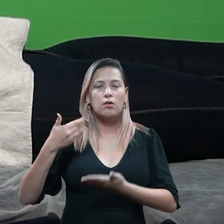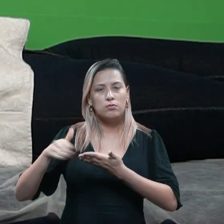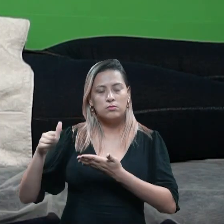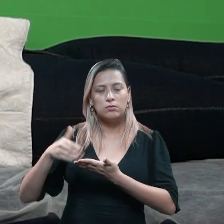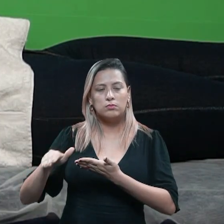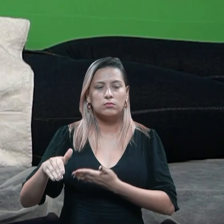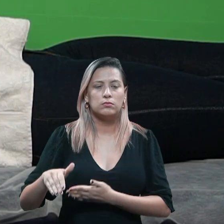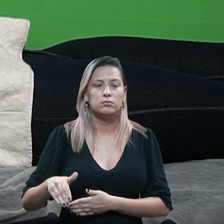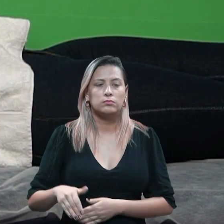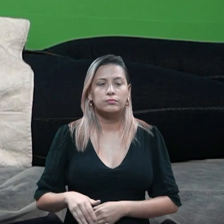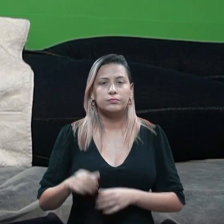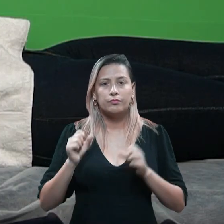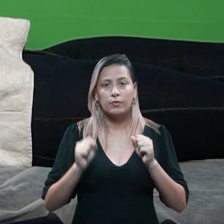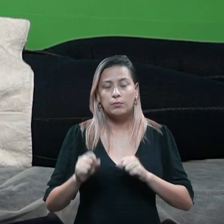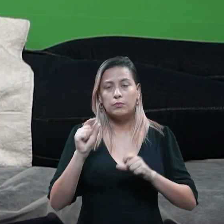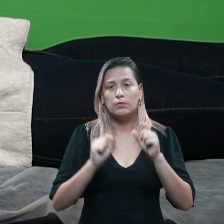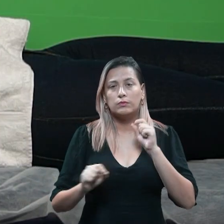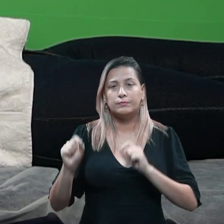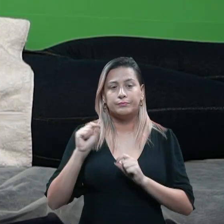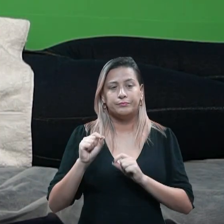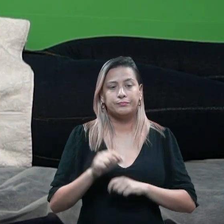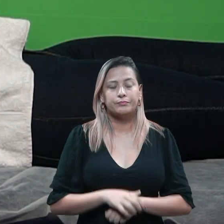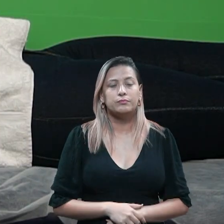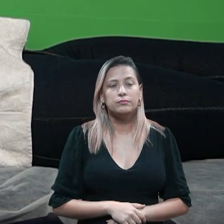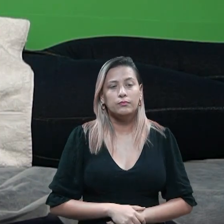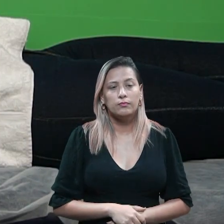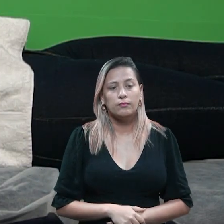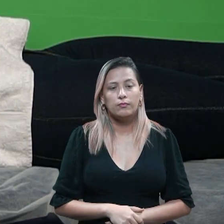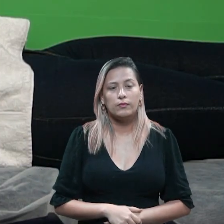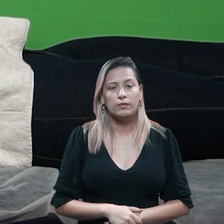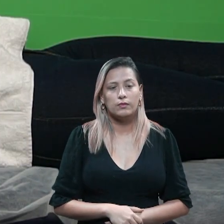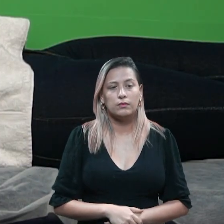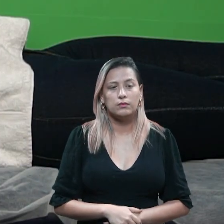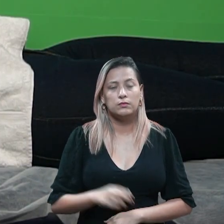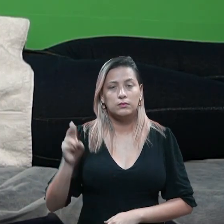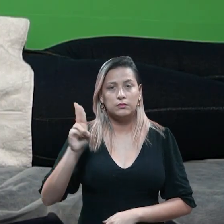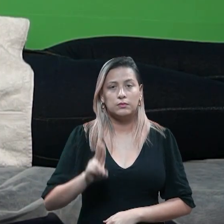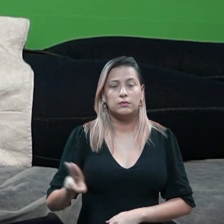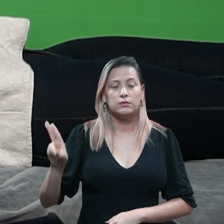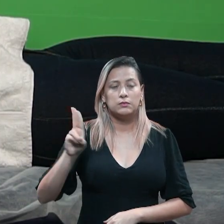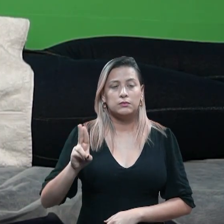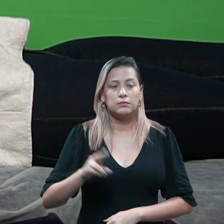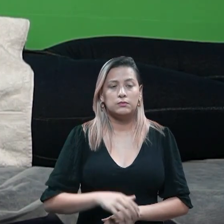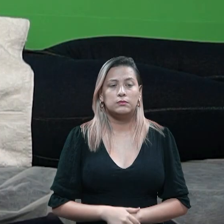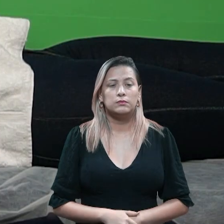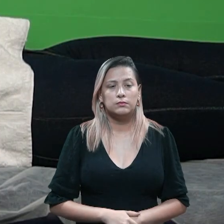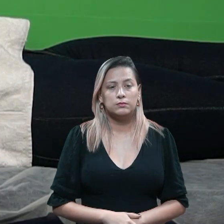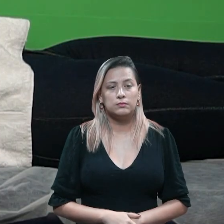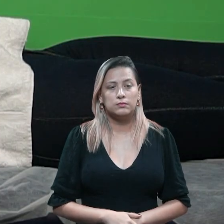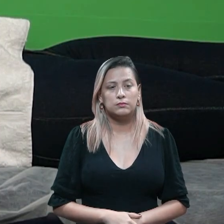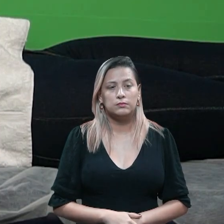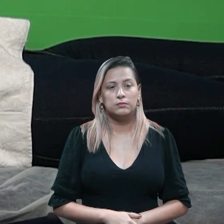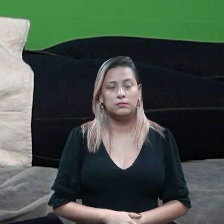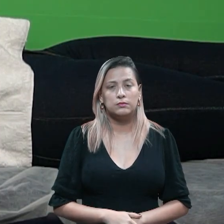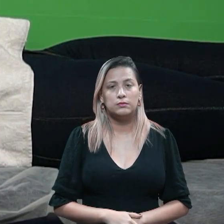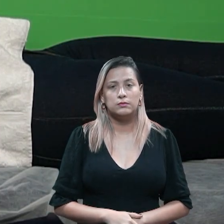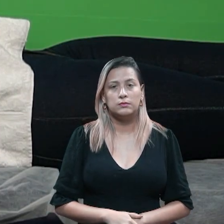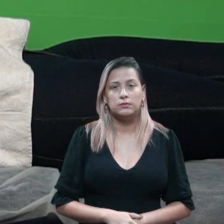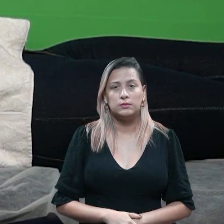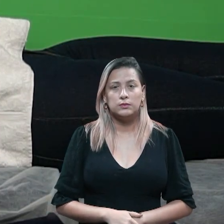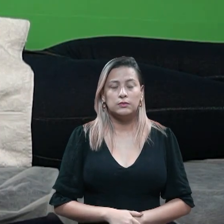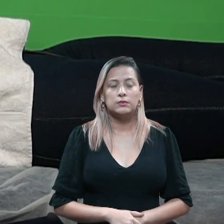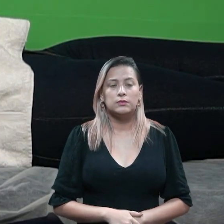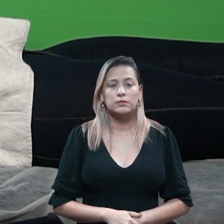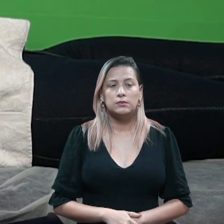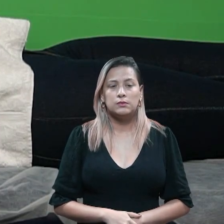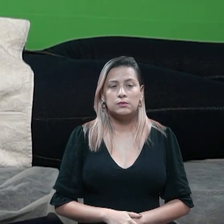mesma agulha que você pode utilizar para usar para insulina, né, na diabetes. É